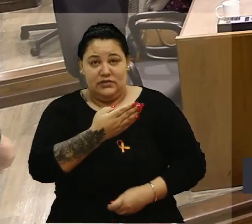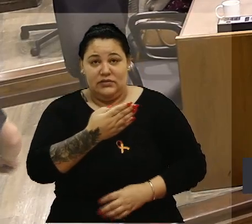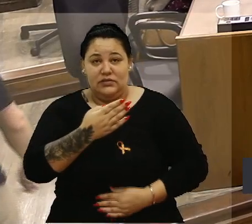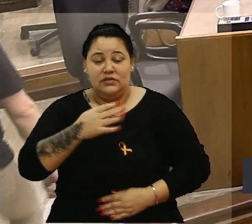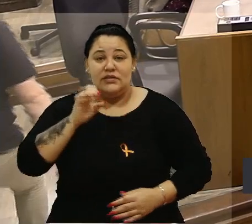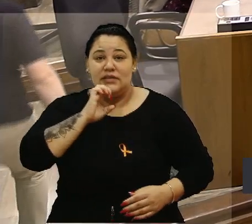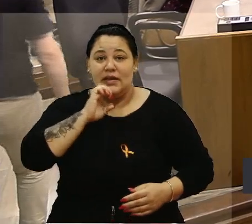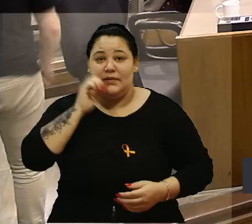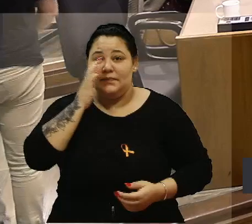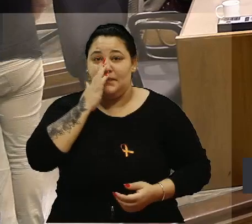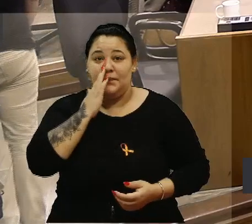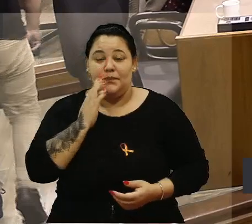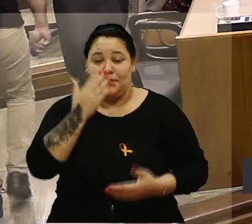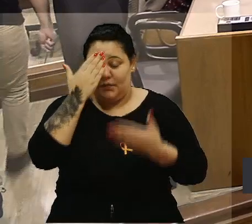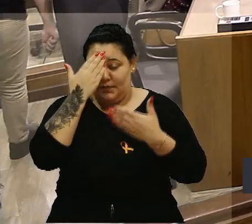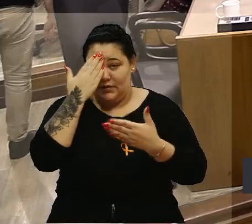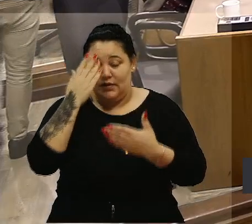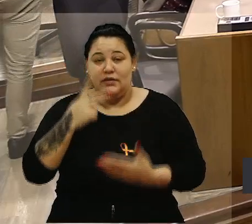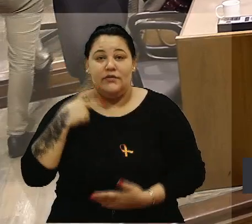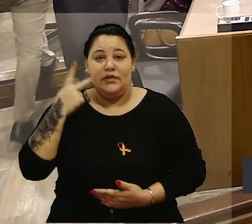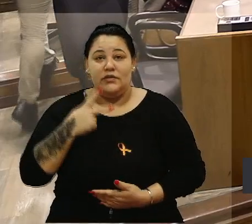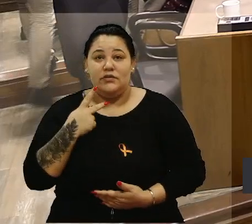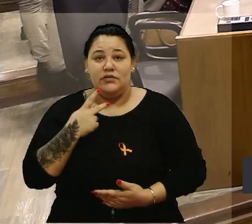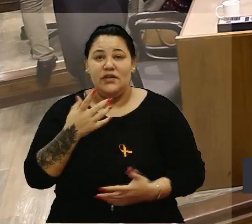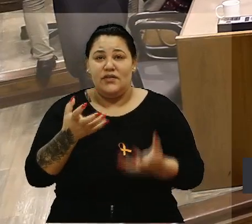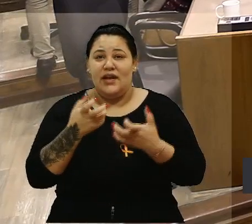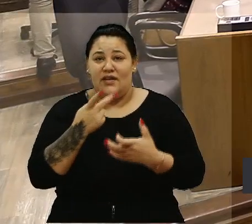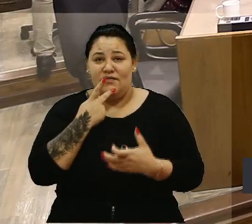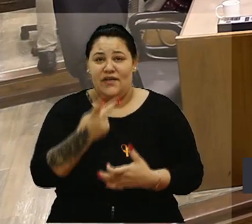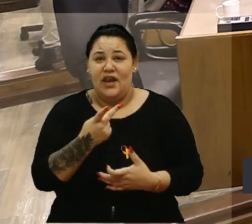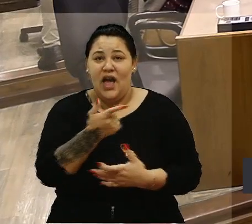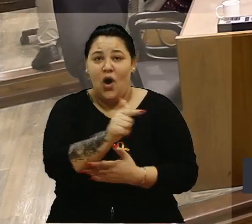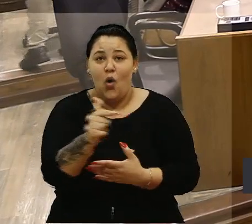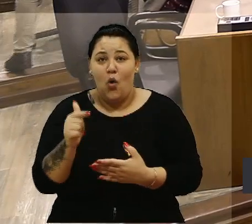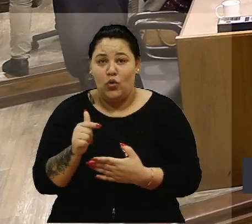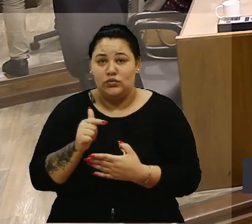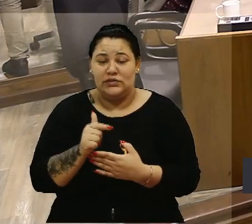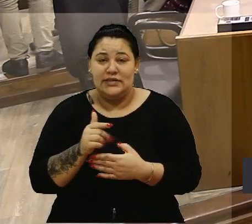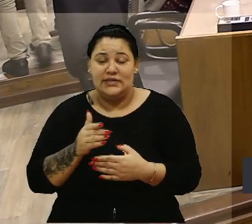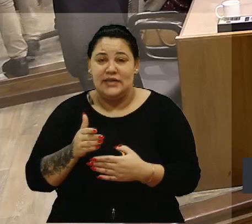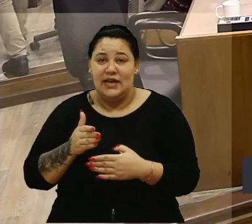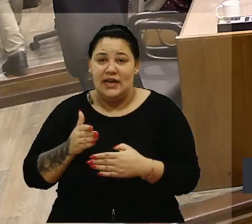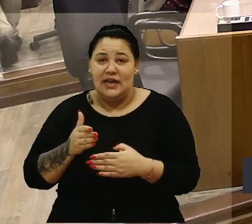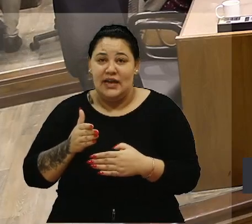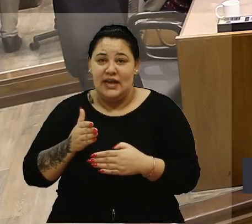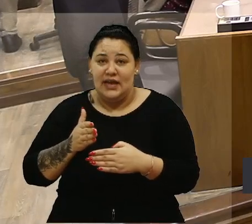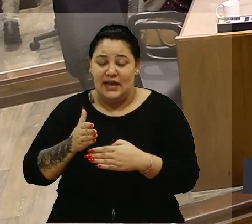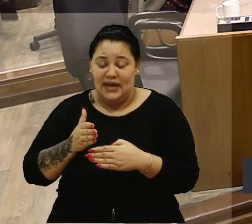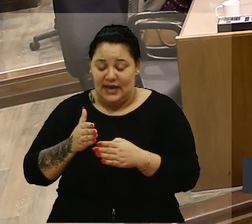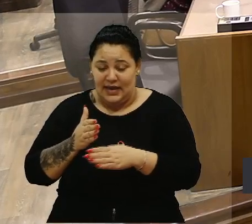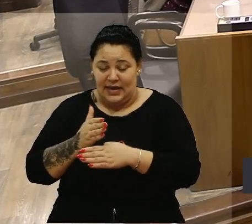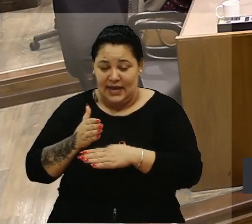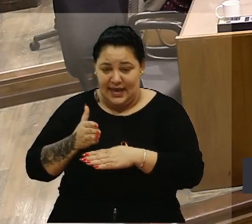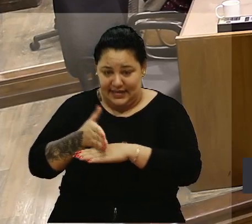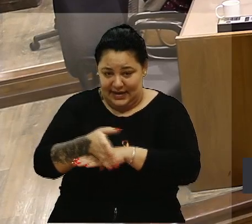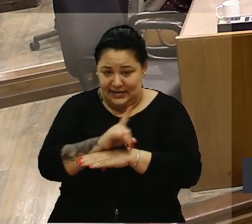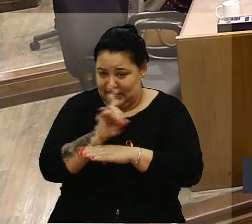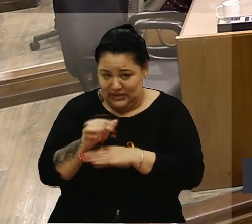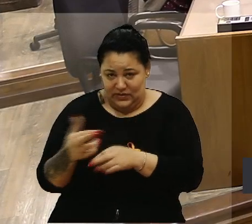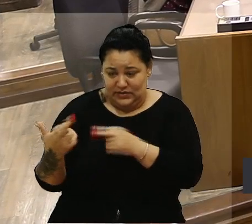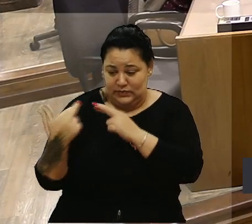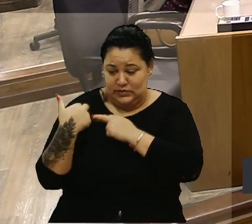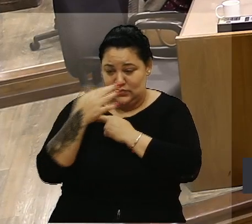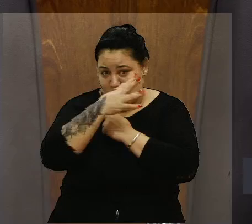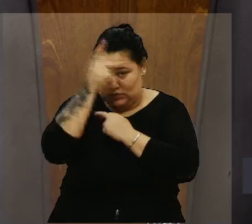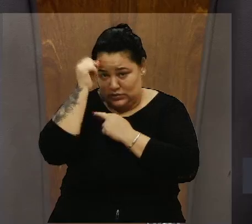obrigado, vereador. Eu quero trazer outras entradas que não são necessariamente responsabilidade do município, mas